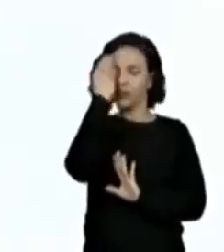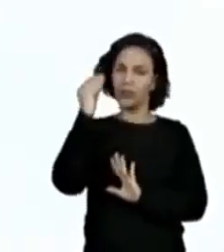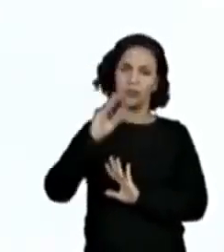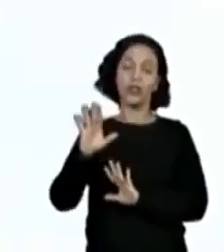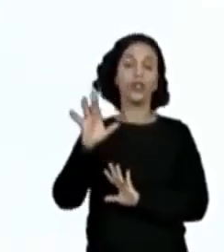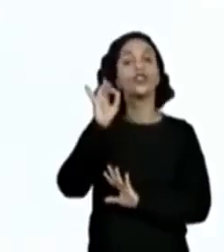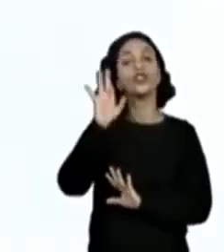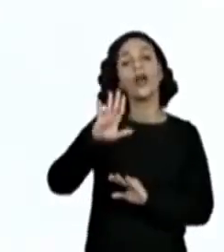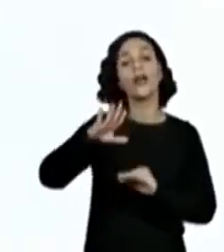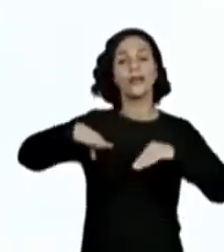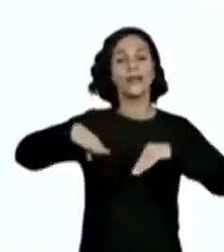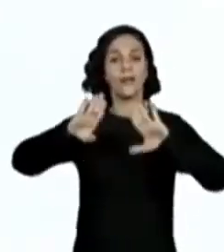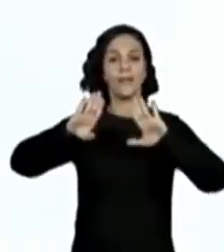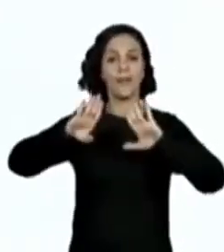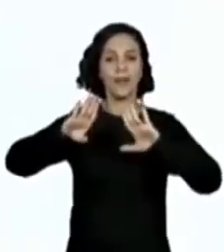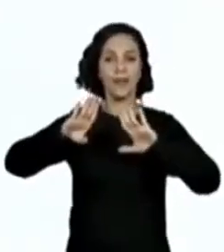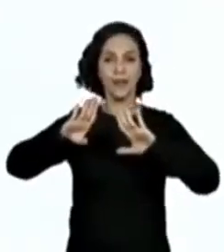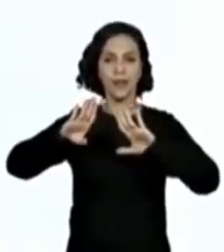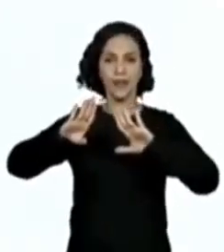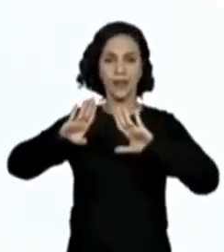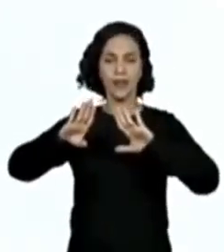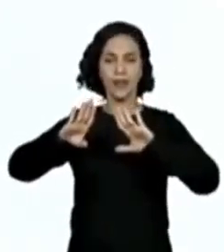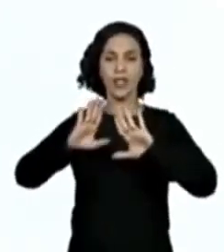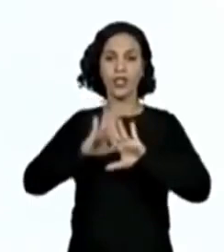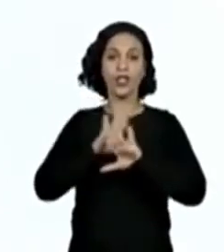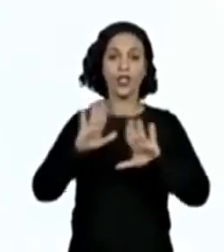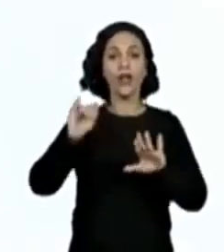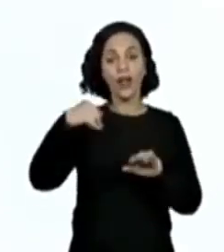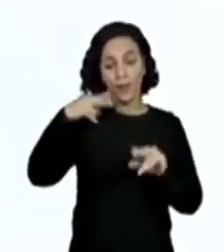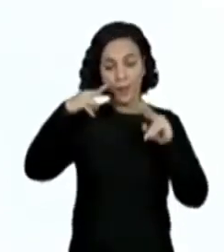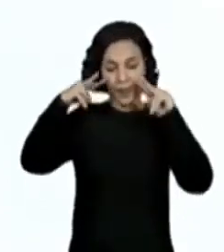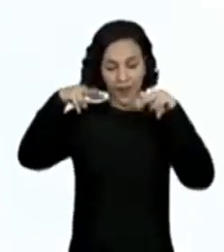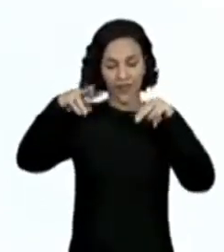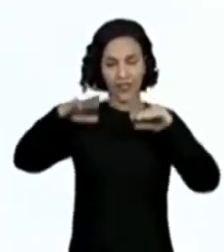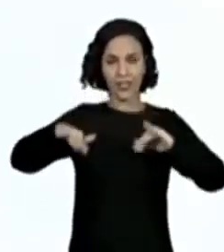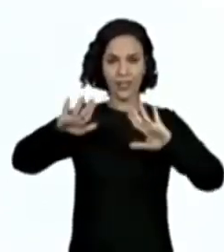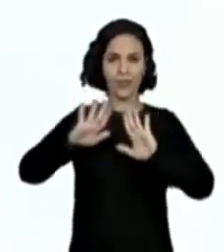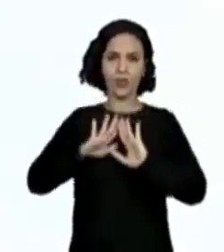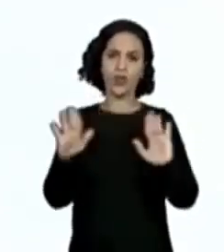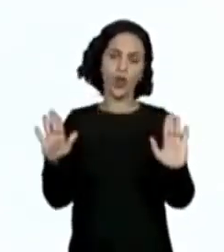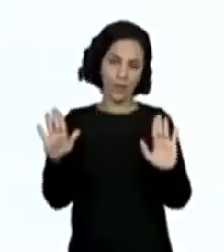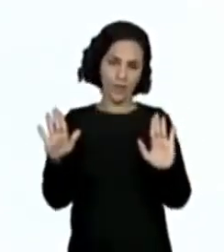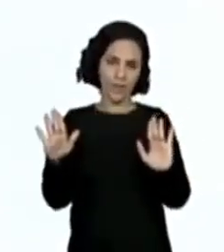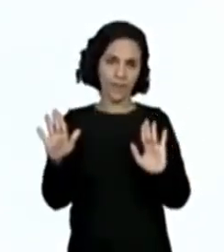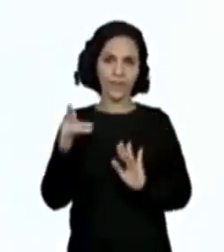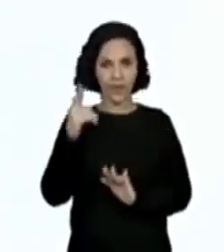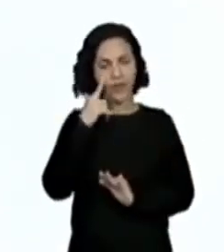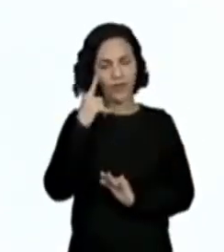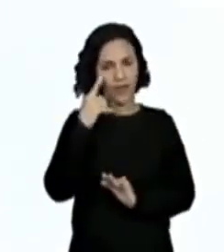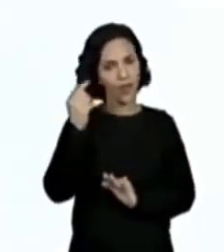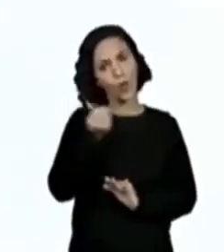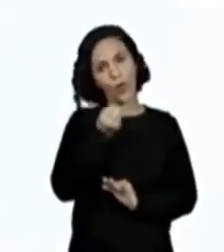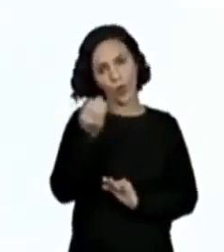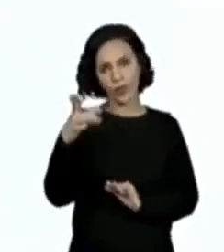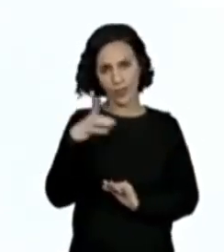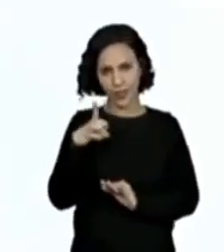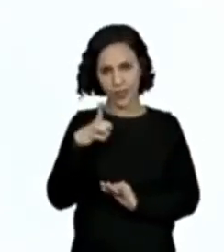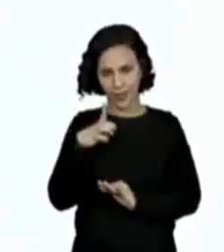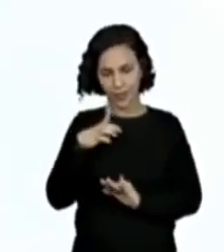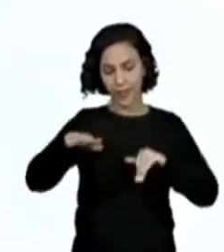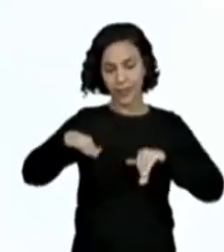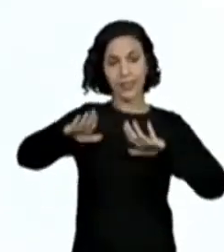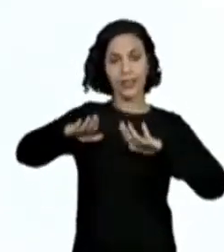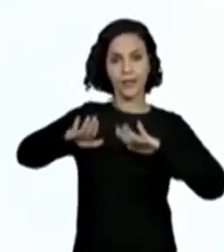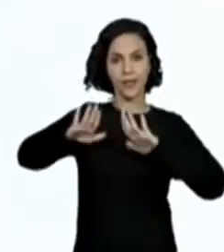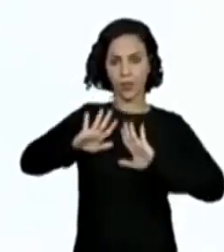vamos considerar apenas os caquis que estão por cima. Então vamos contar quantos caquis estão aqui por cima